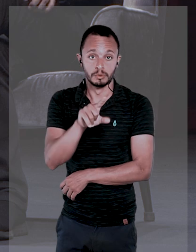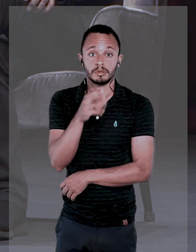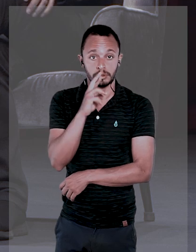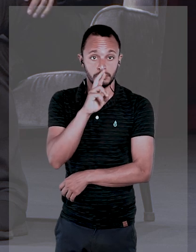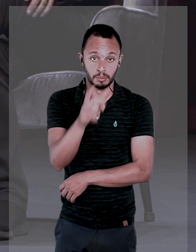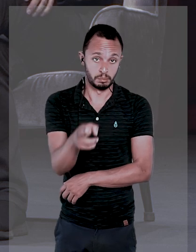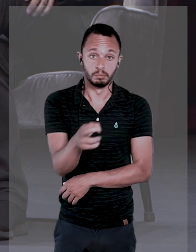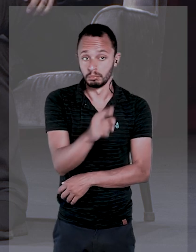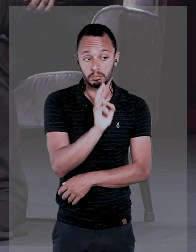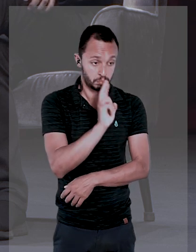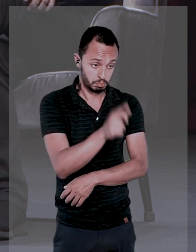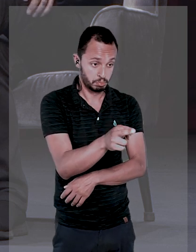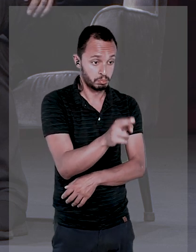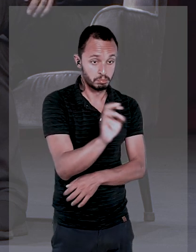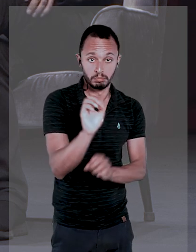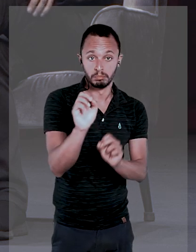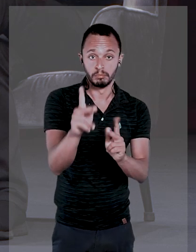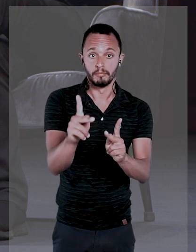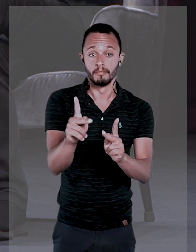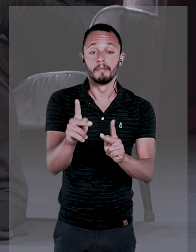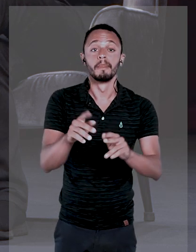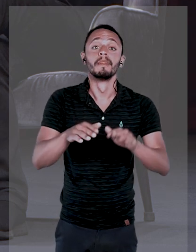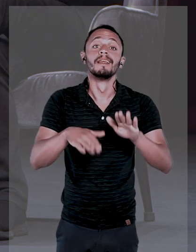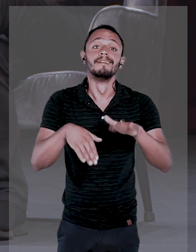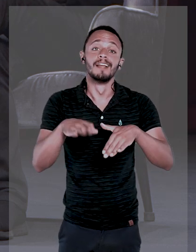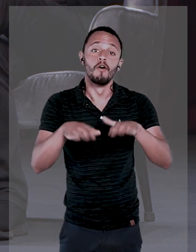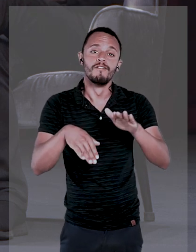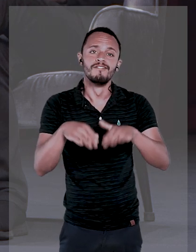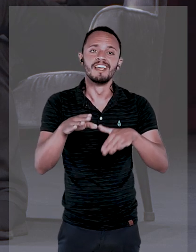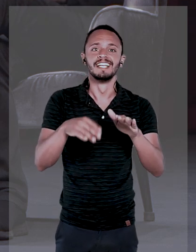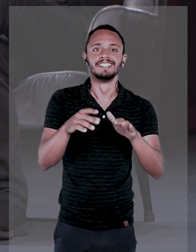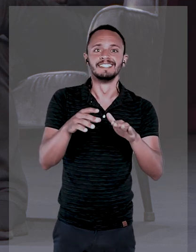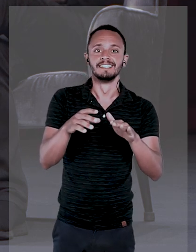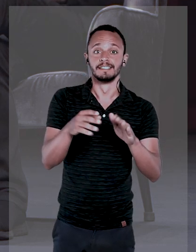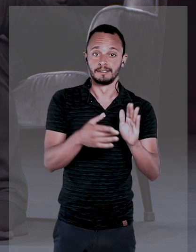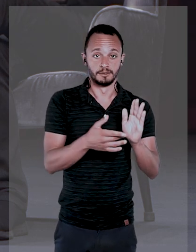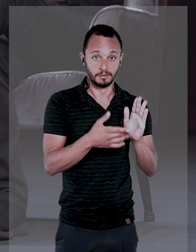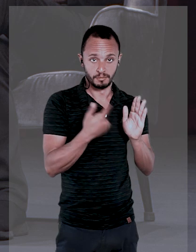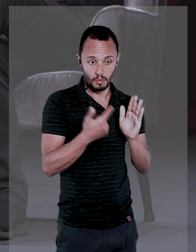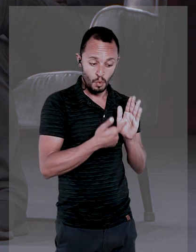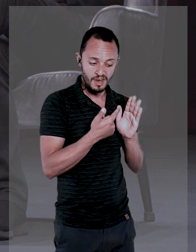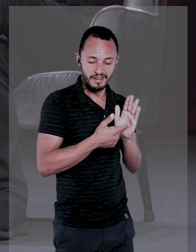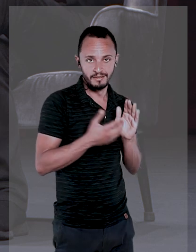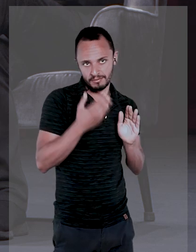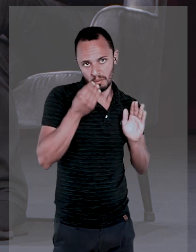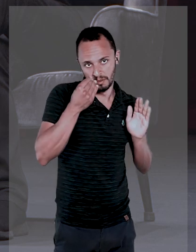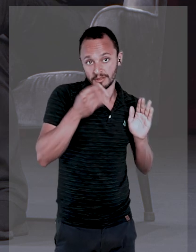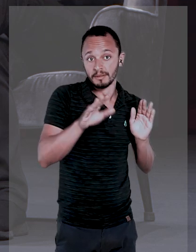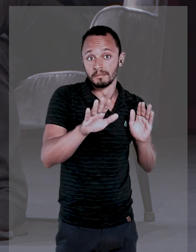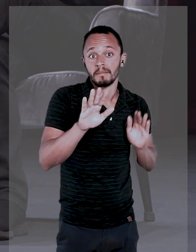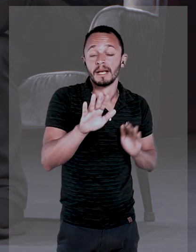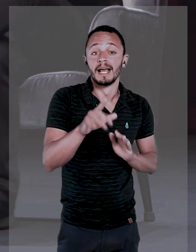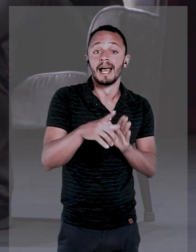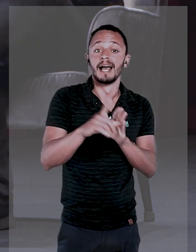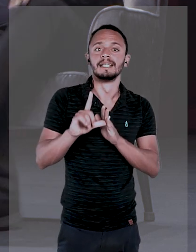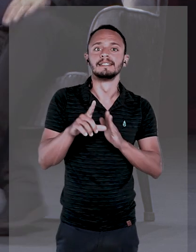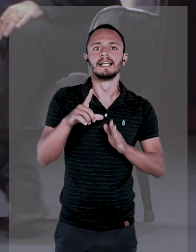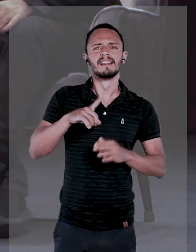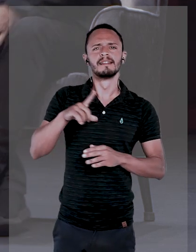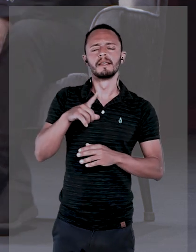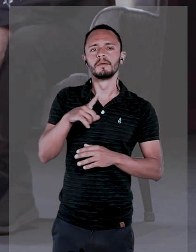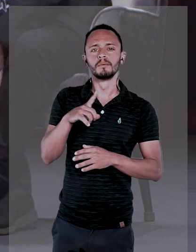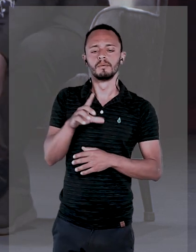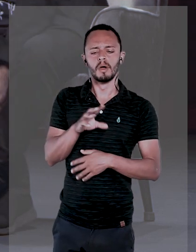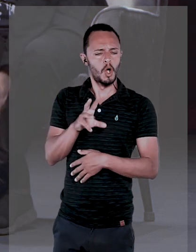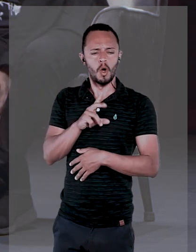dizer. Mas, talvez para enquadrar este romance mais recente, eu